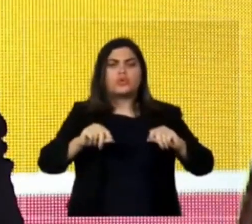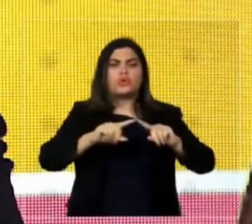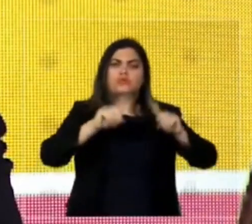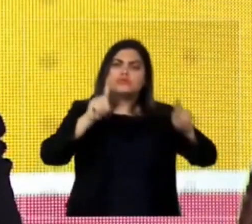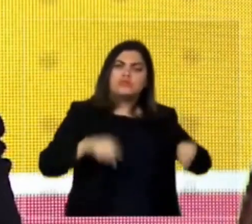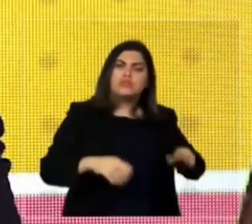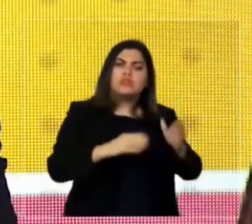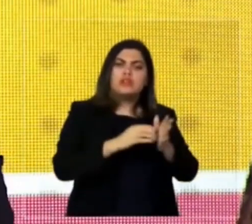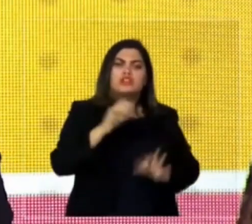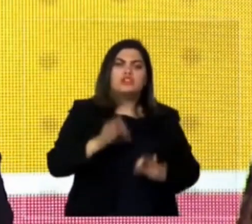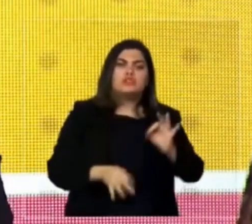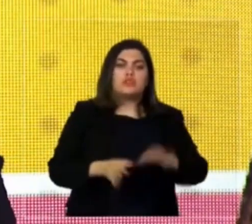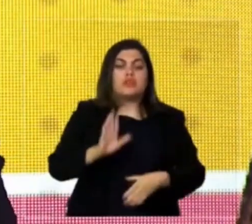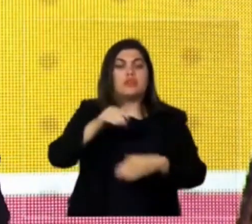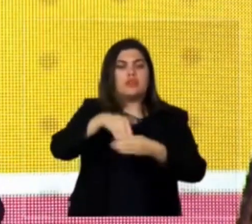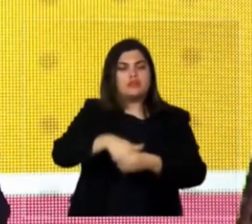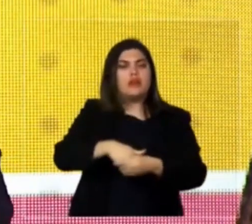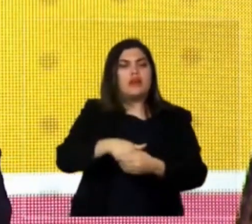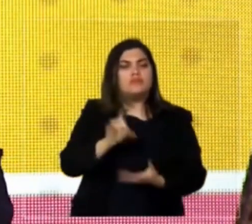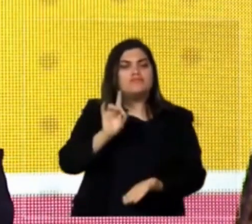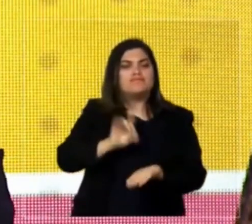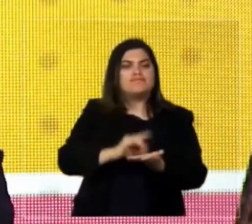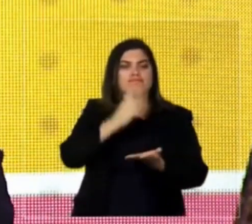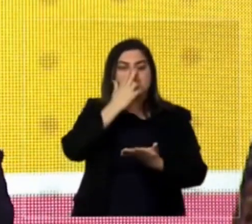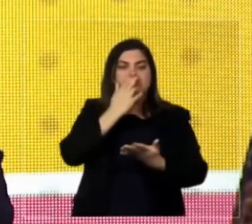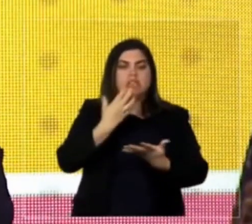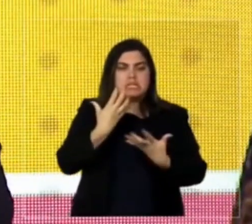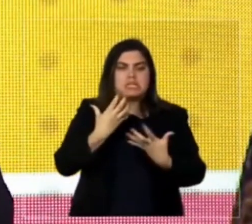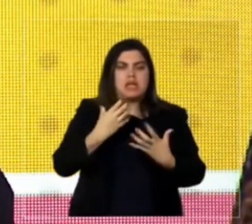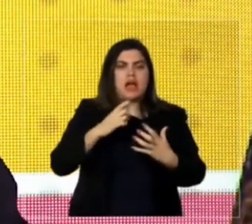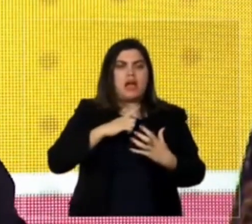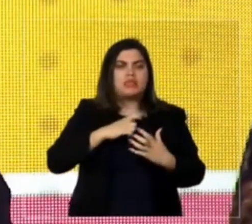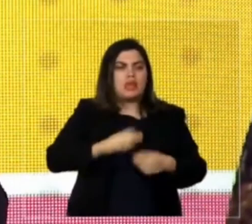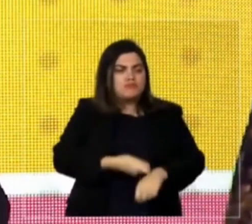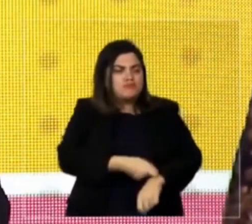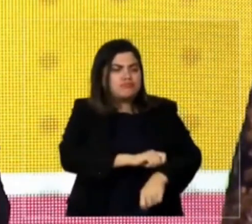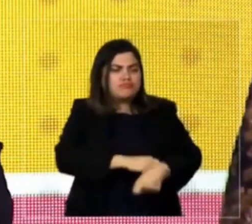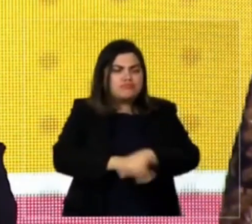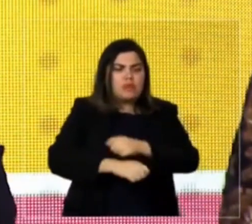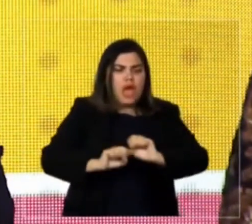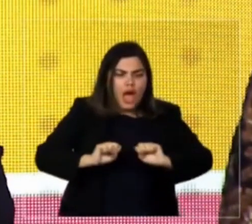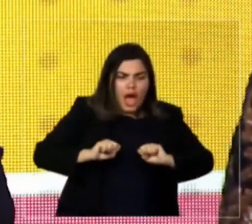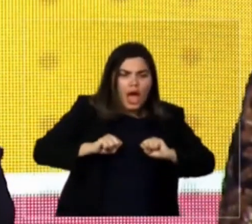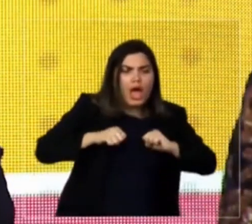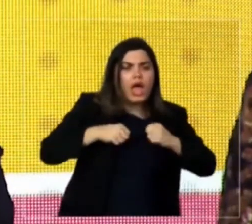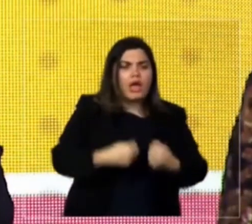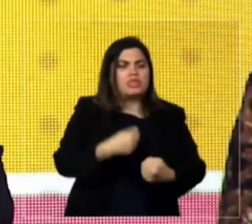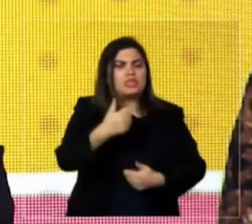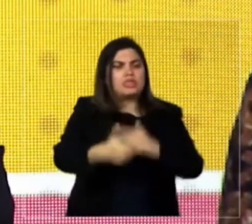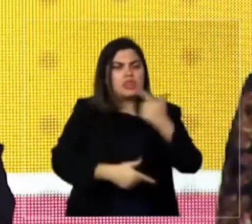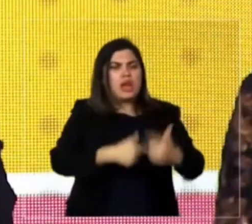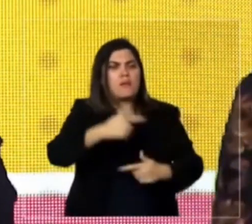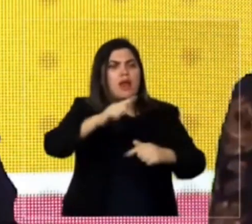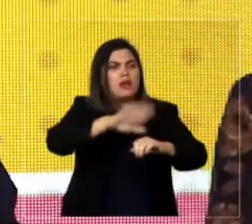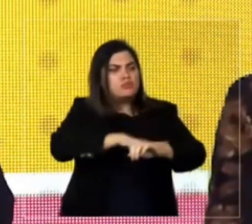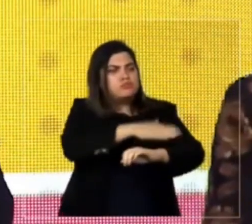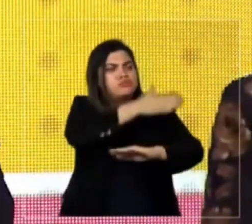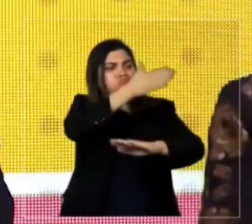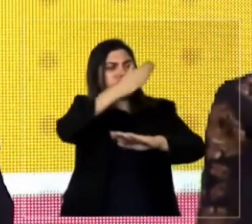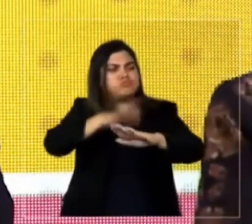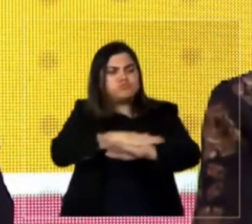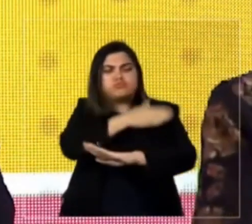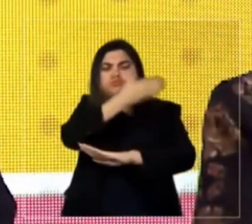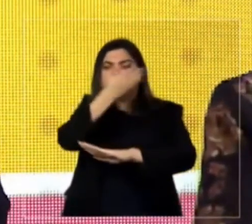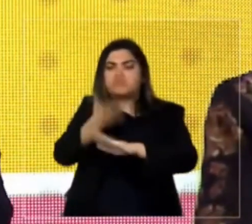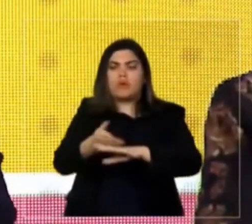Pessoal, notícia muito urgente. Senadores se revoltam ao verem a situação de Anderson Torres e fazem fortes críticas